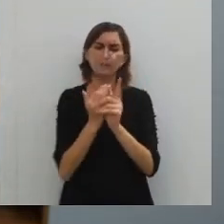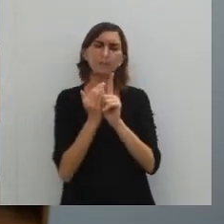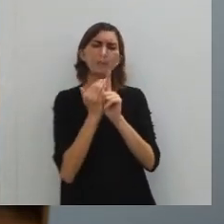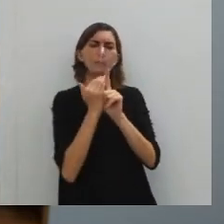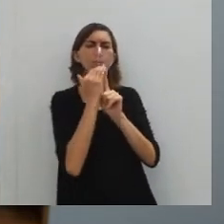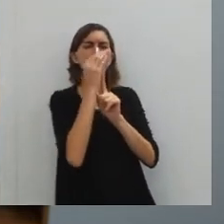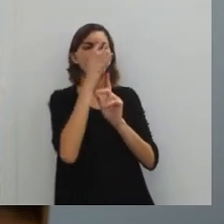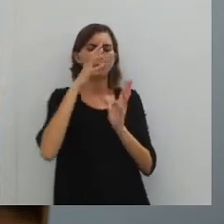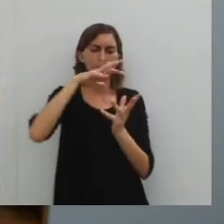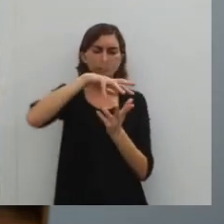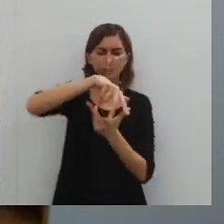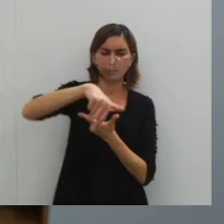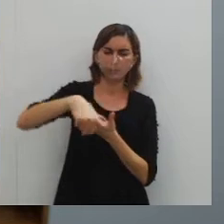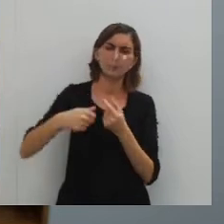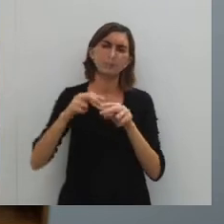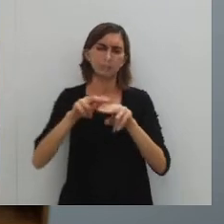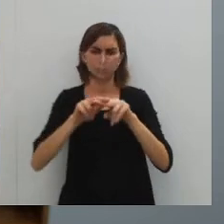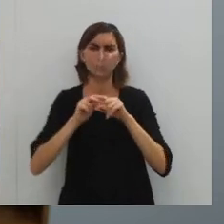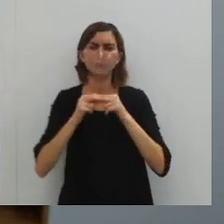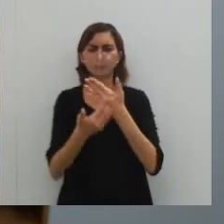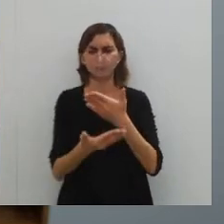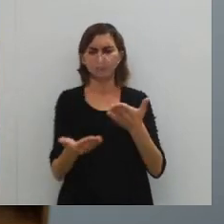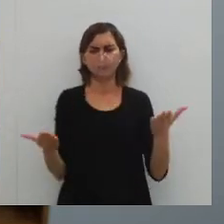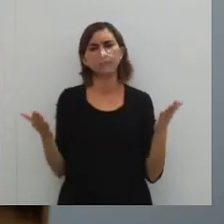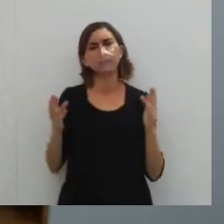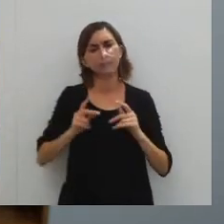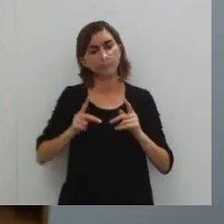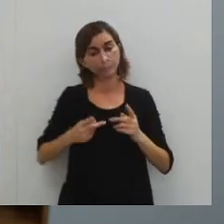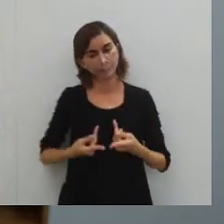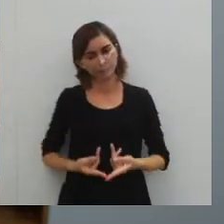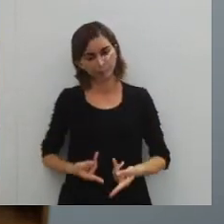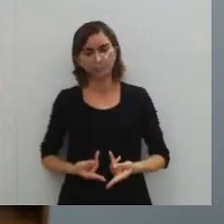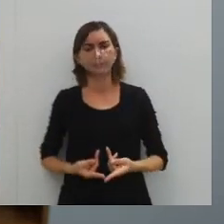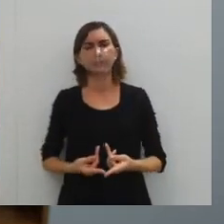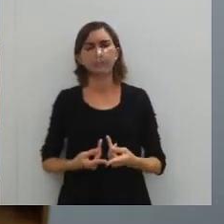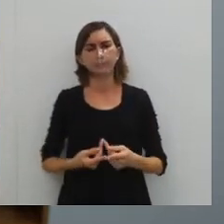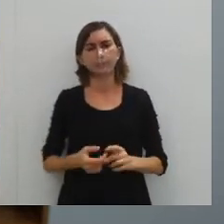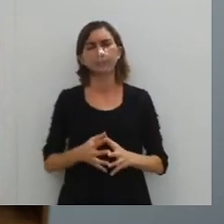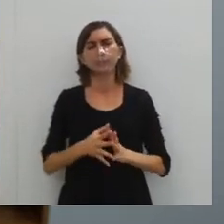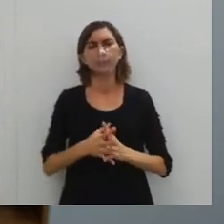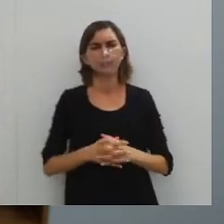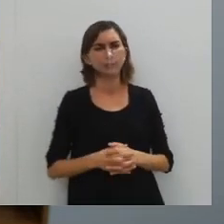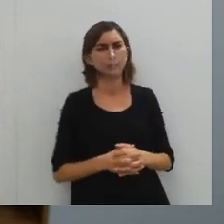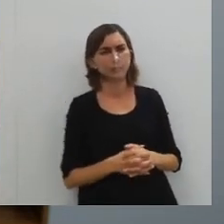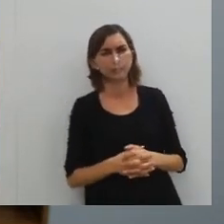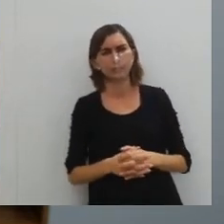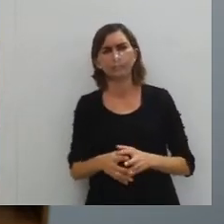global por conta dessa intervenção humana, certo?